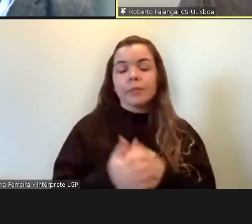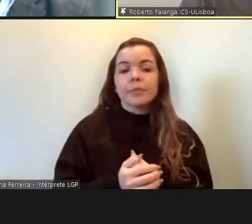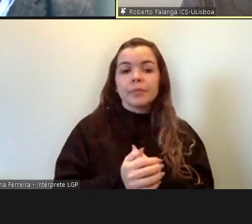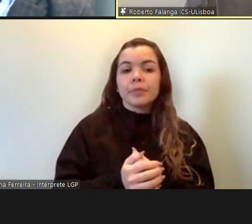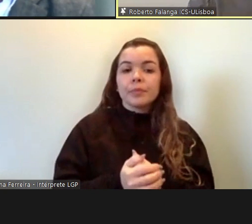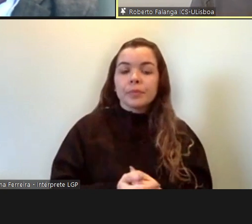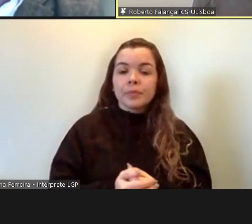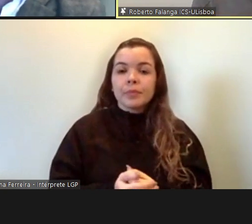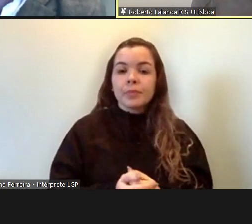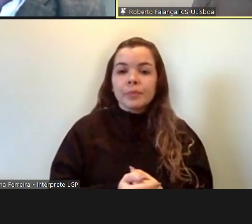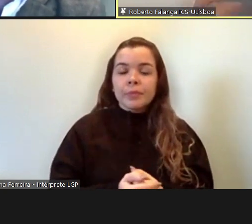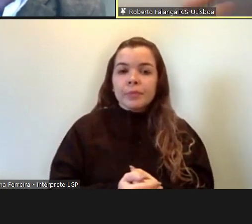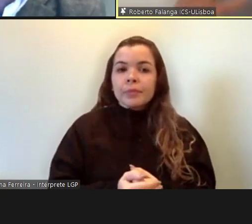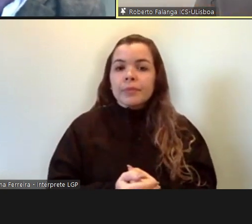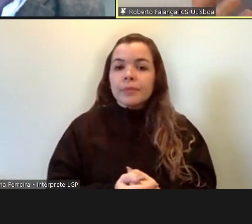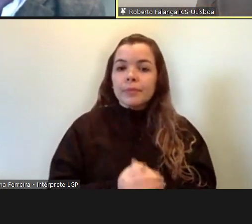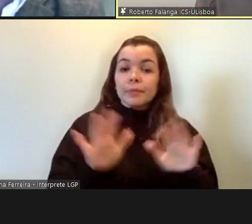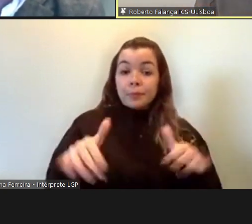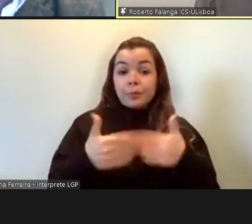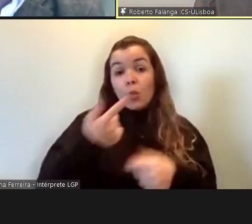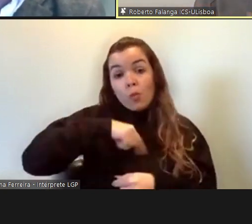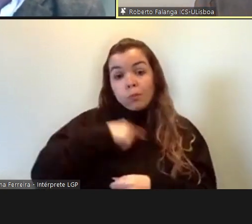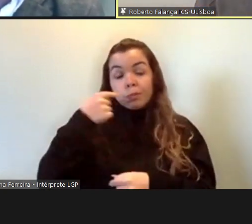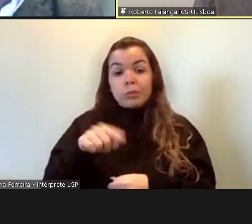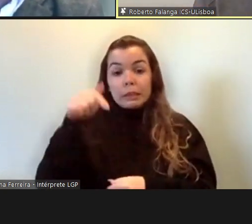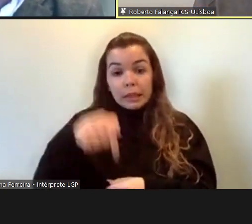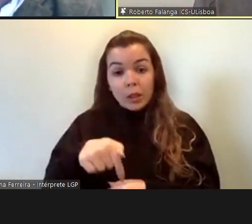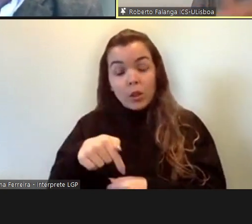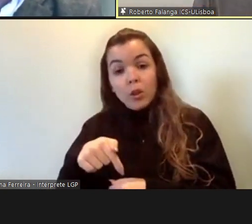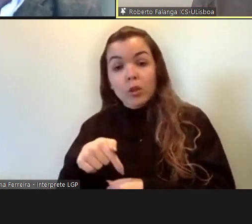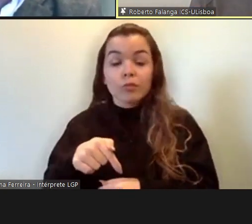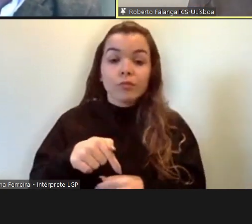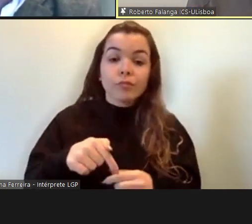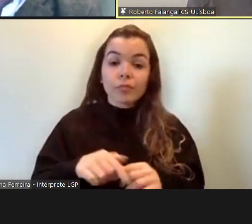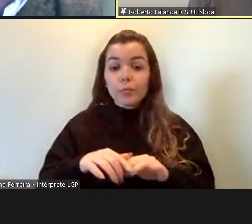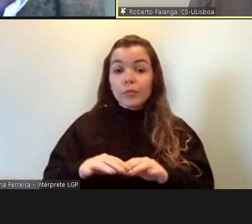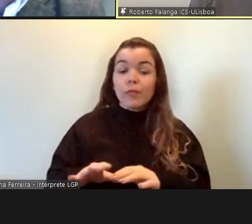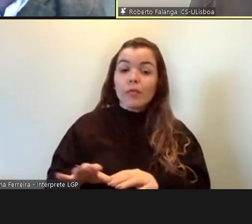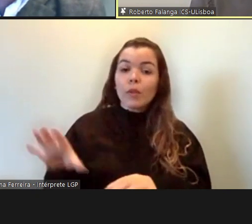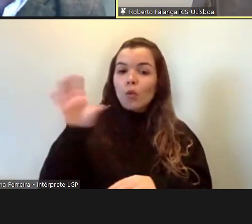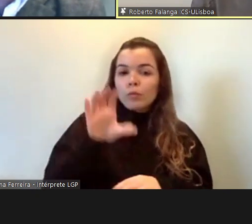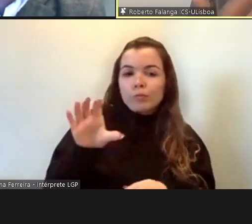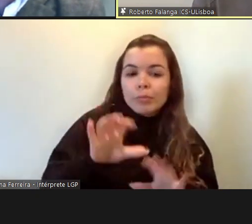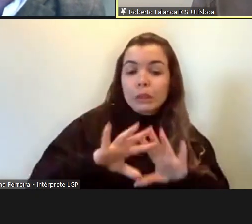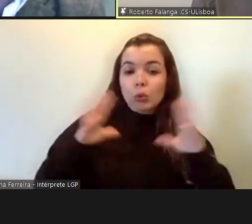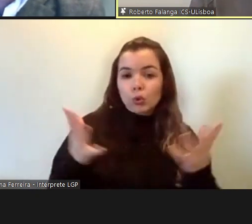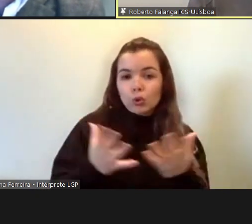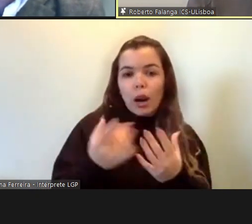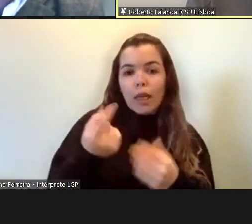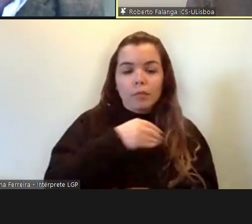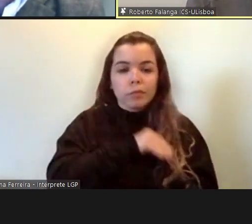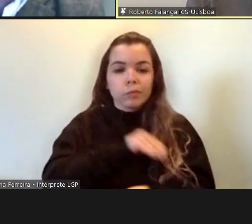país. Portanto, temos aqui um quadro muito vivaz em Portugal desta prática dos